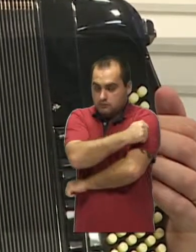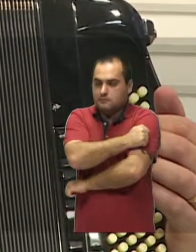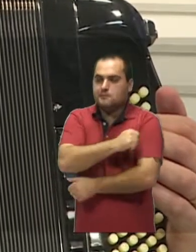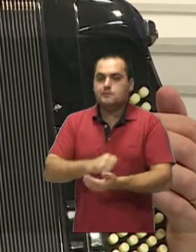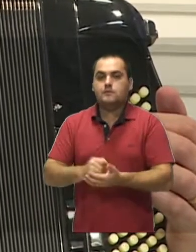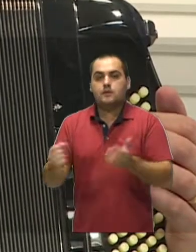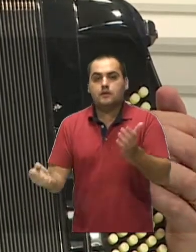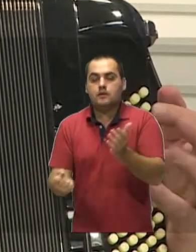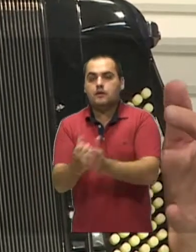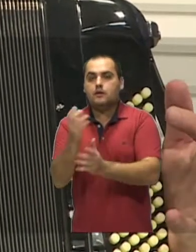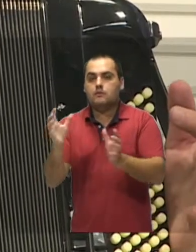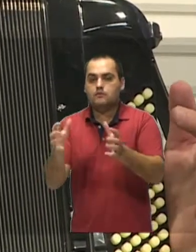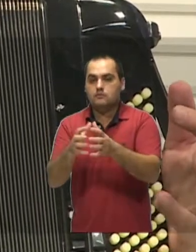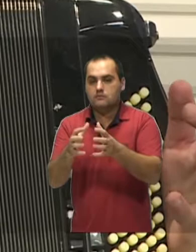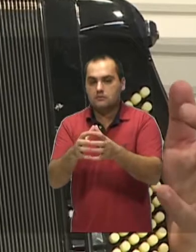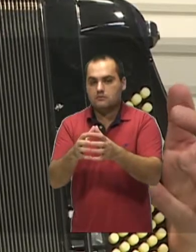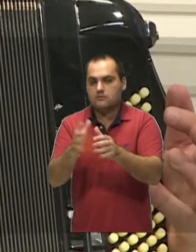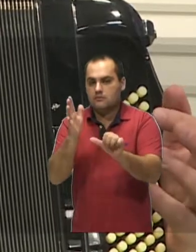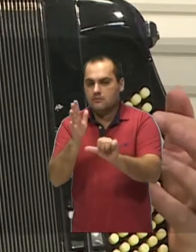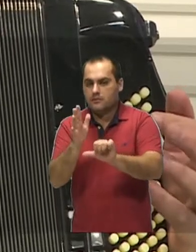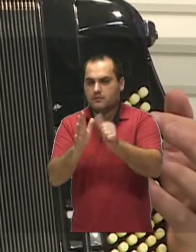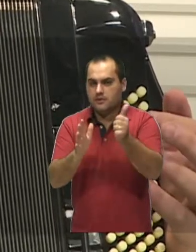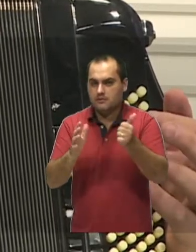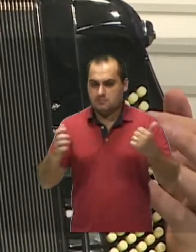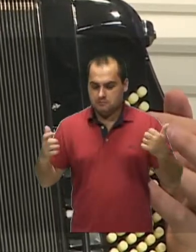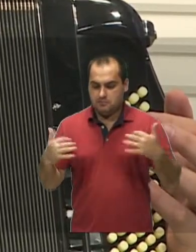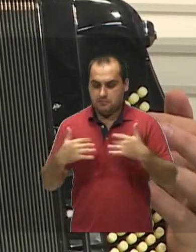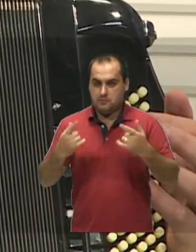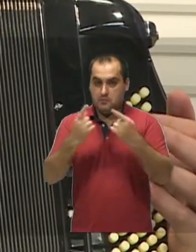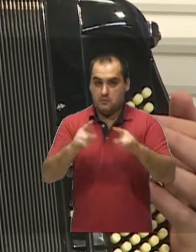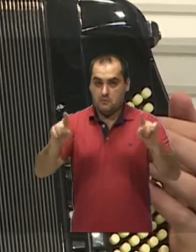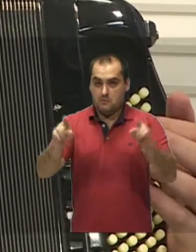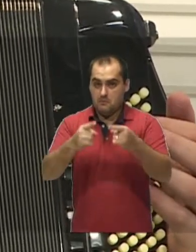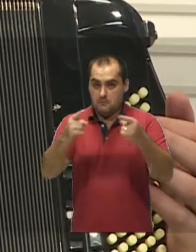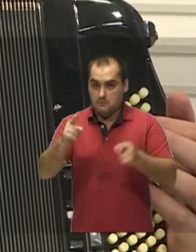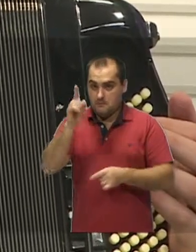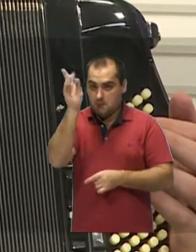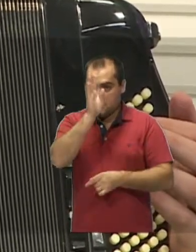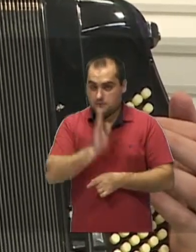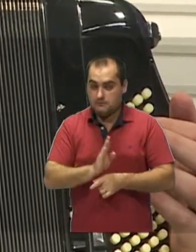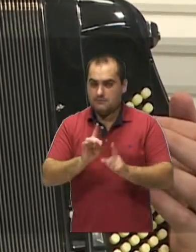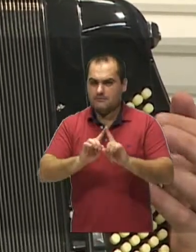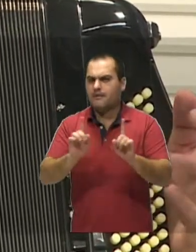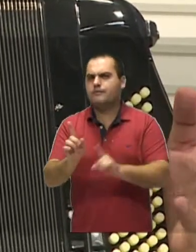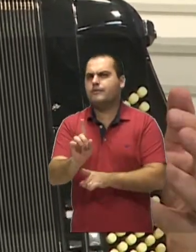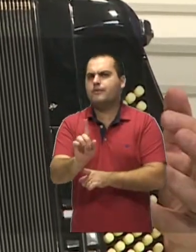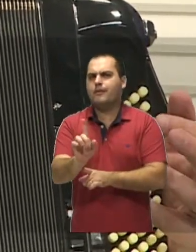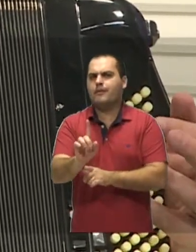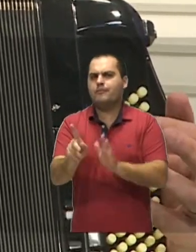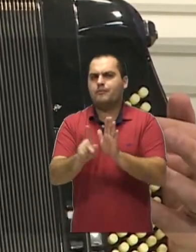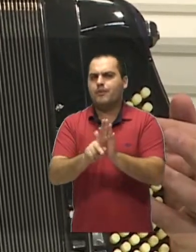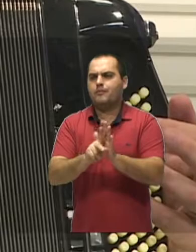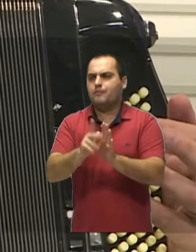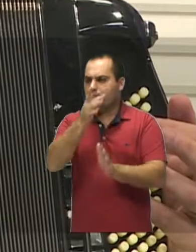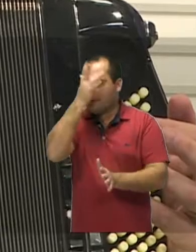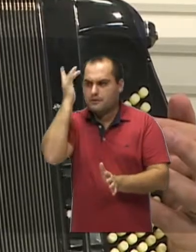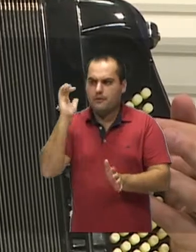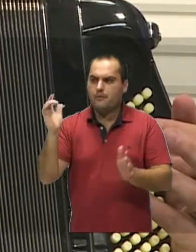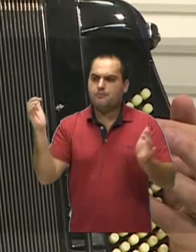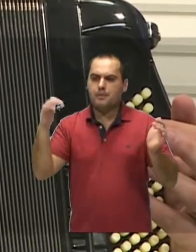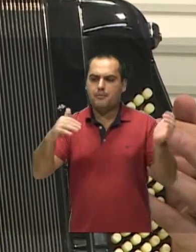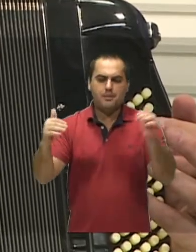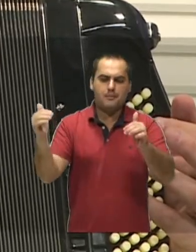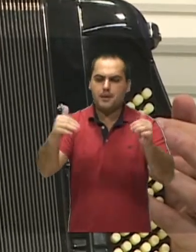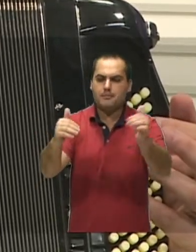montou uma das primeiras orquestras de acordeon do Brasil, mas não no sentido de juntar acordeonistas, né? Mas de